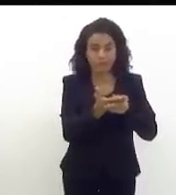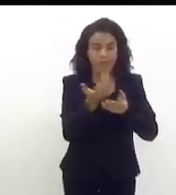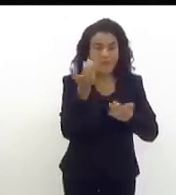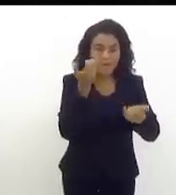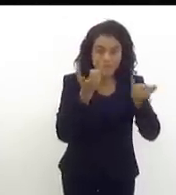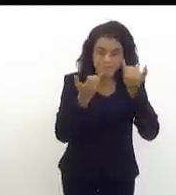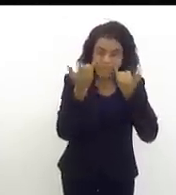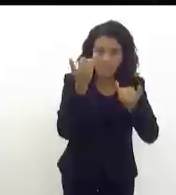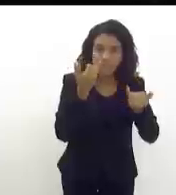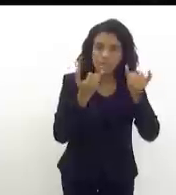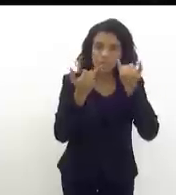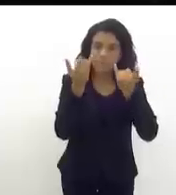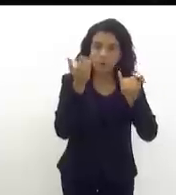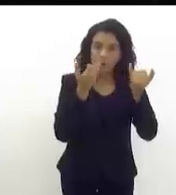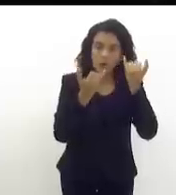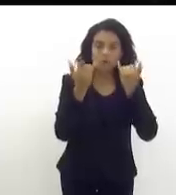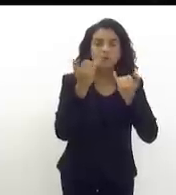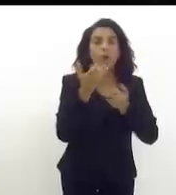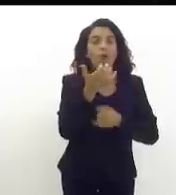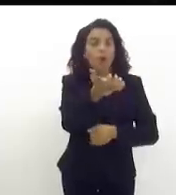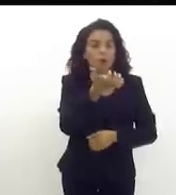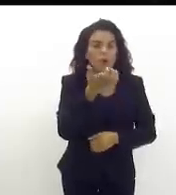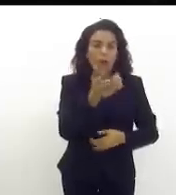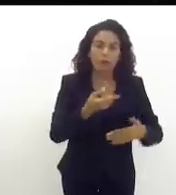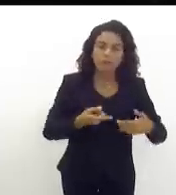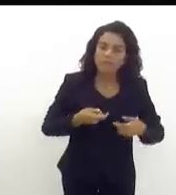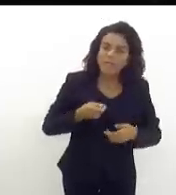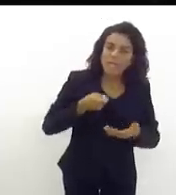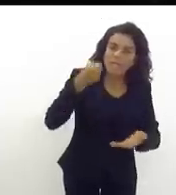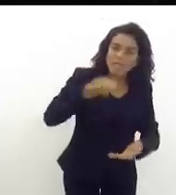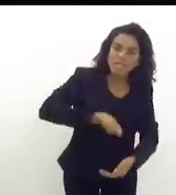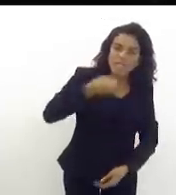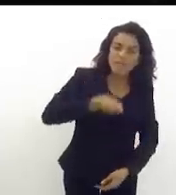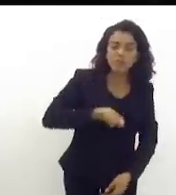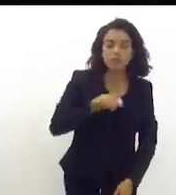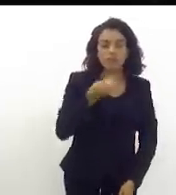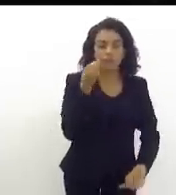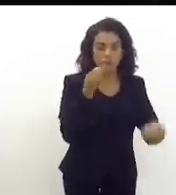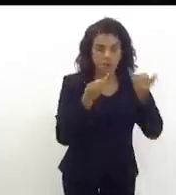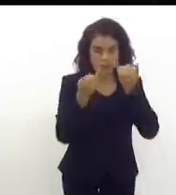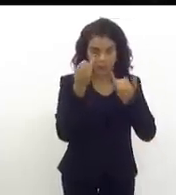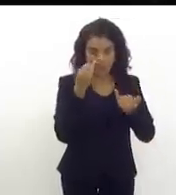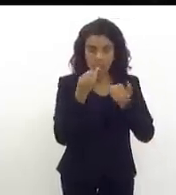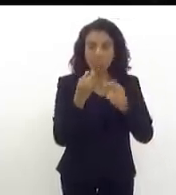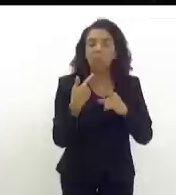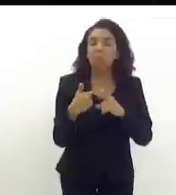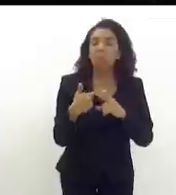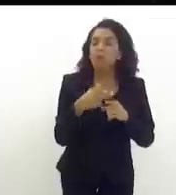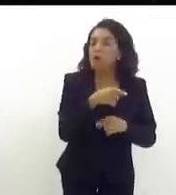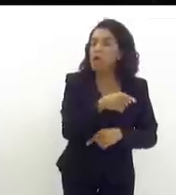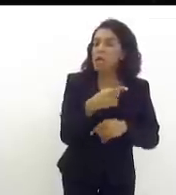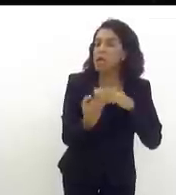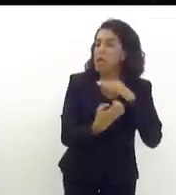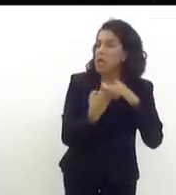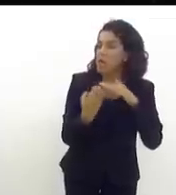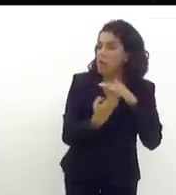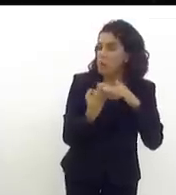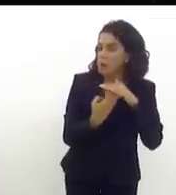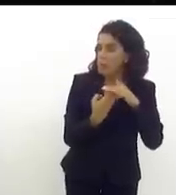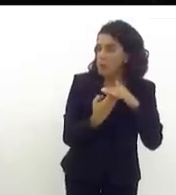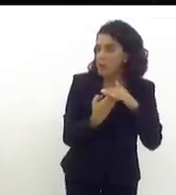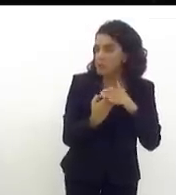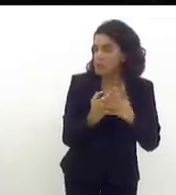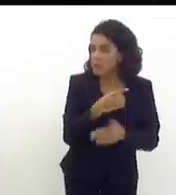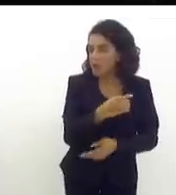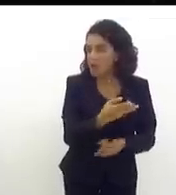com a para saber informações porque que essa empresa prestou Esse concurso